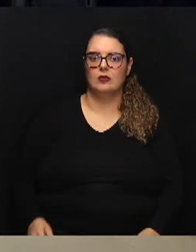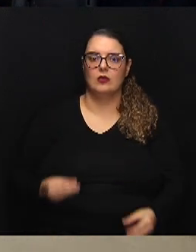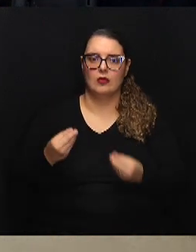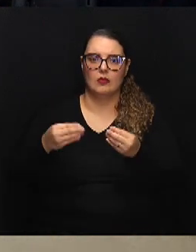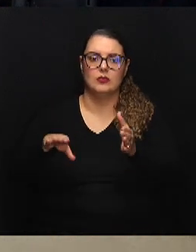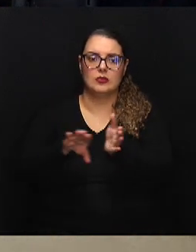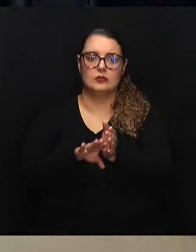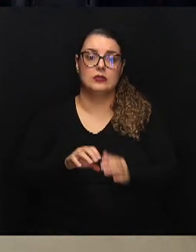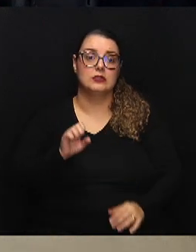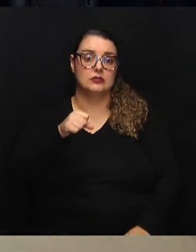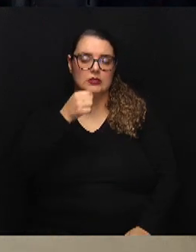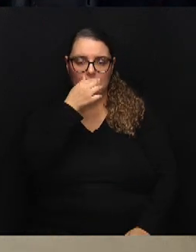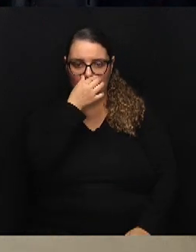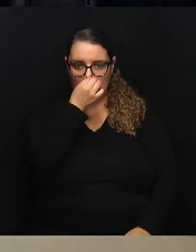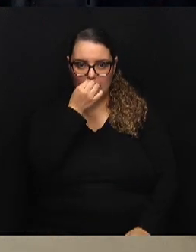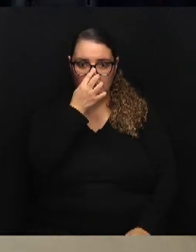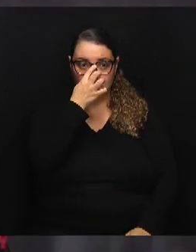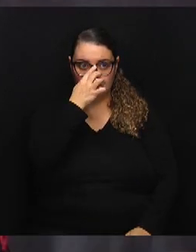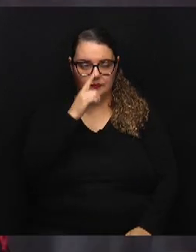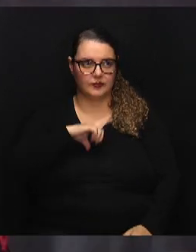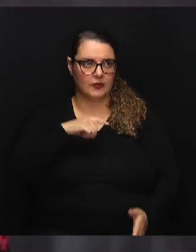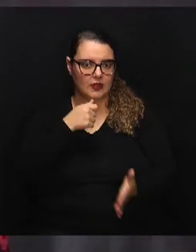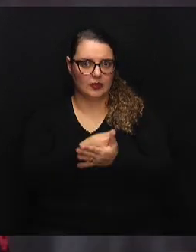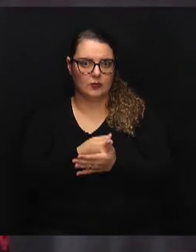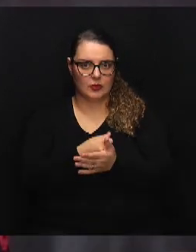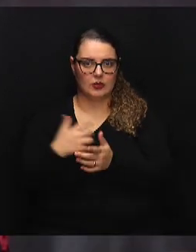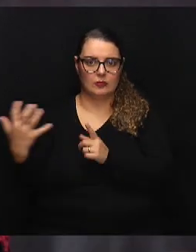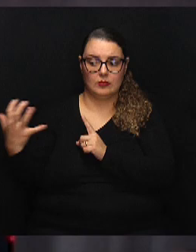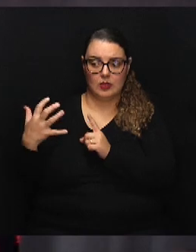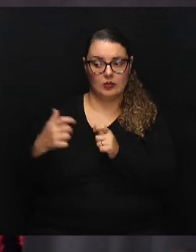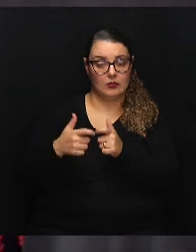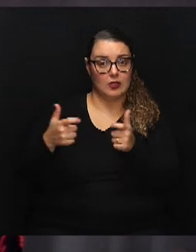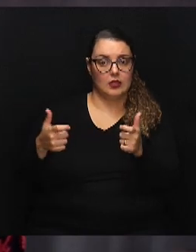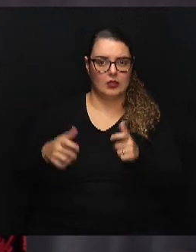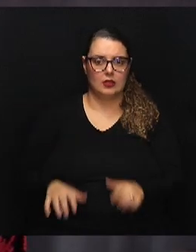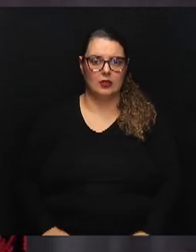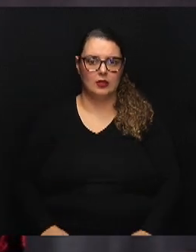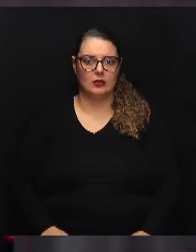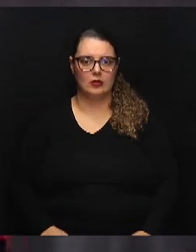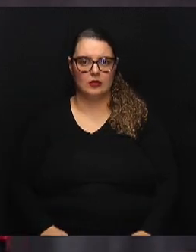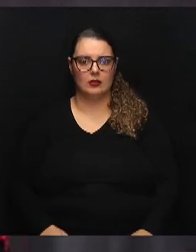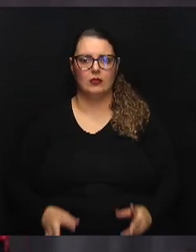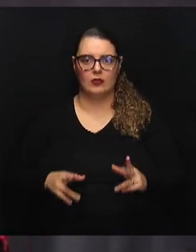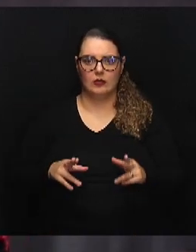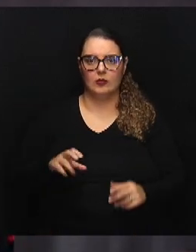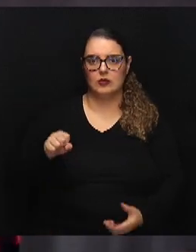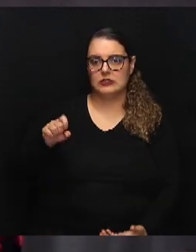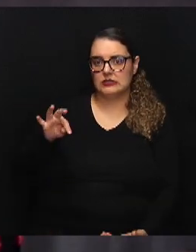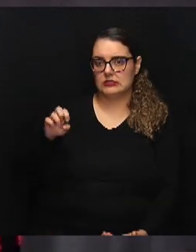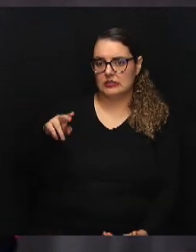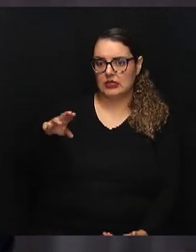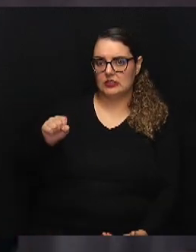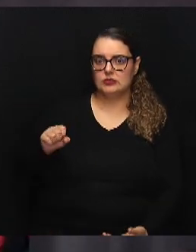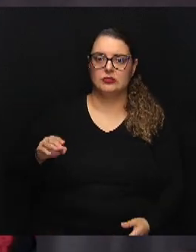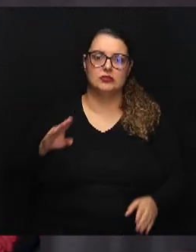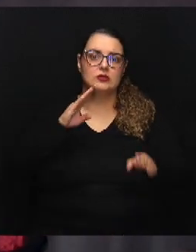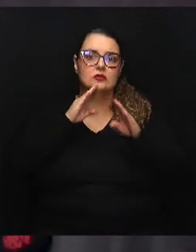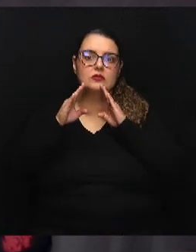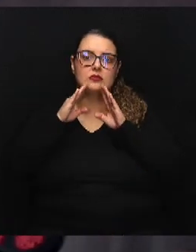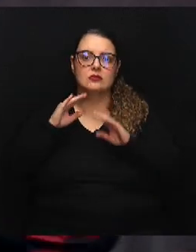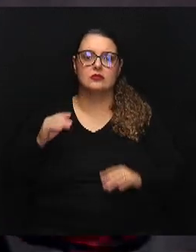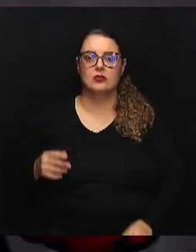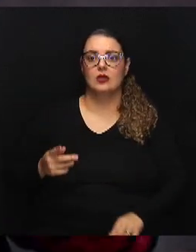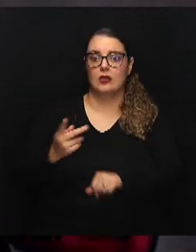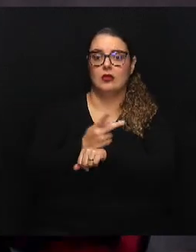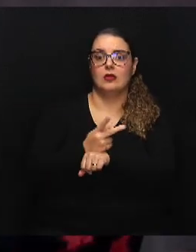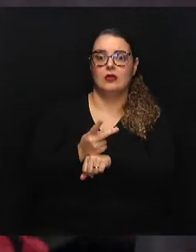Pois é, acho que tem uma cobrança do externo aí muito grande, né? Que nem aquela coisa do status no Facebook, né? A pessoa está se relacionando, ela vai lá procurar